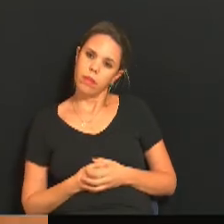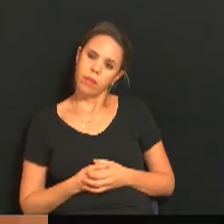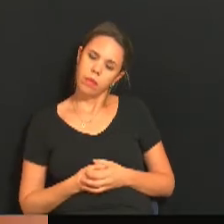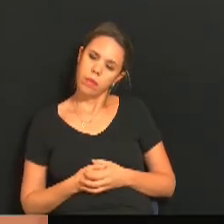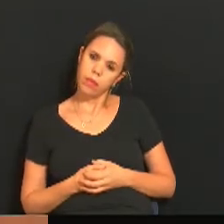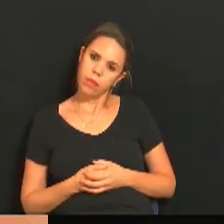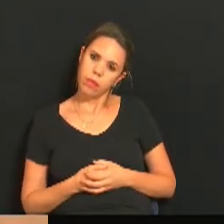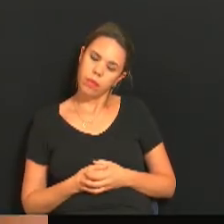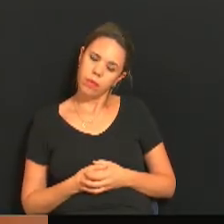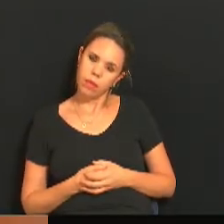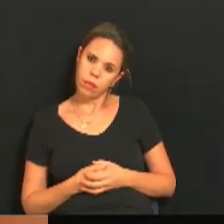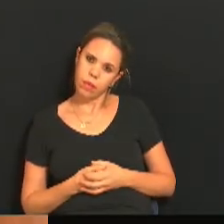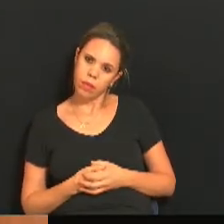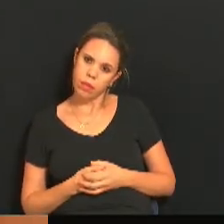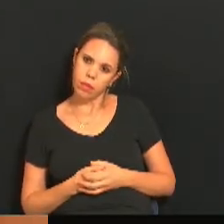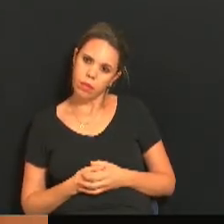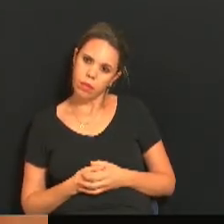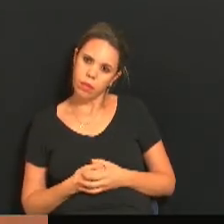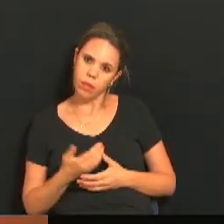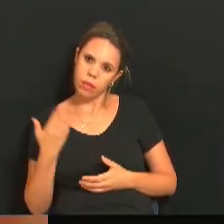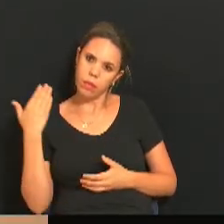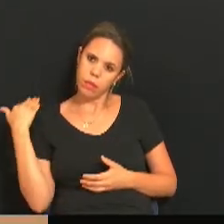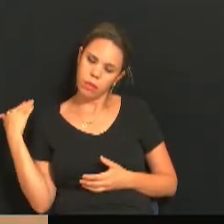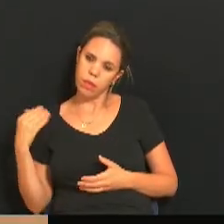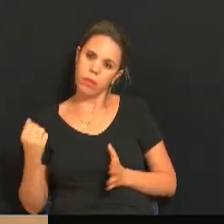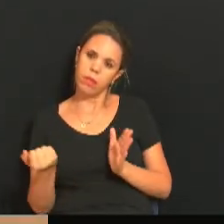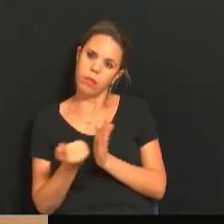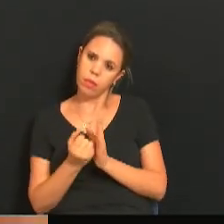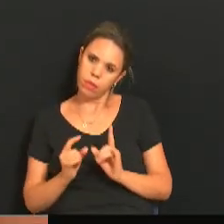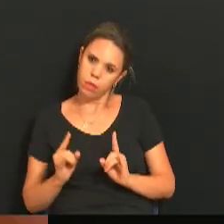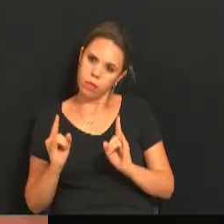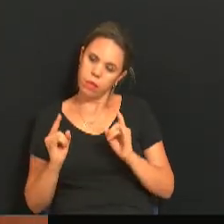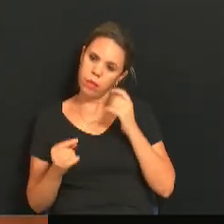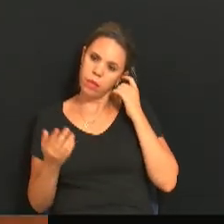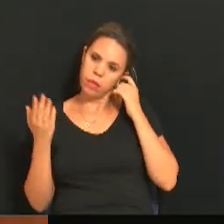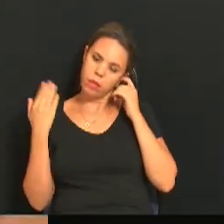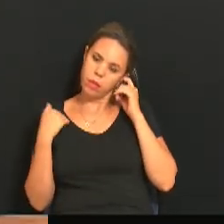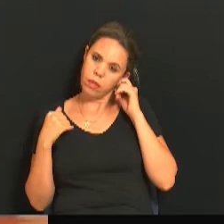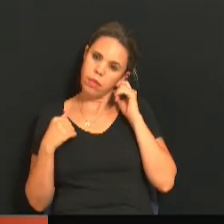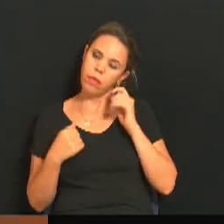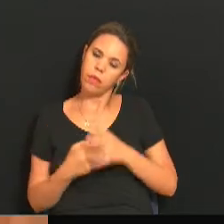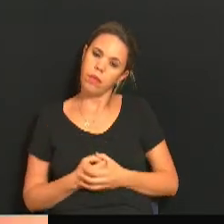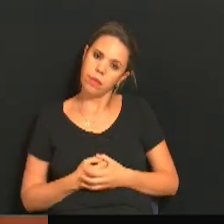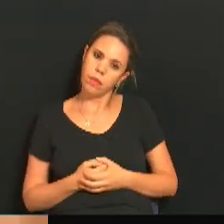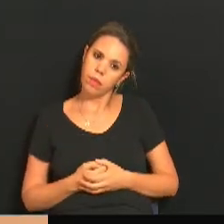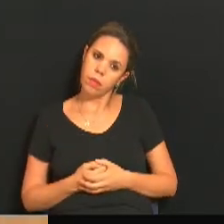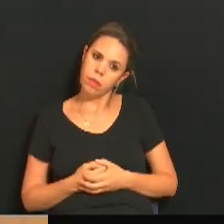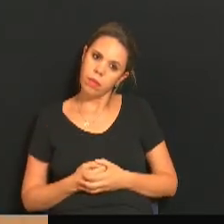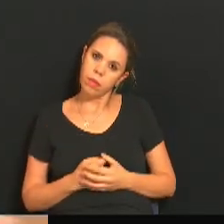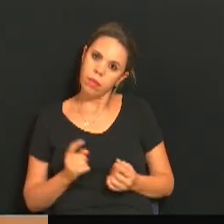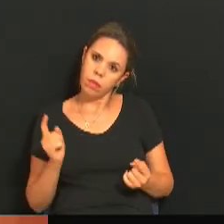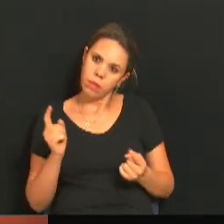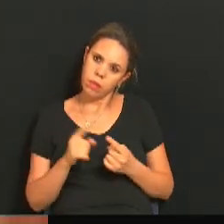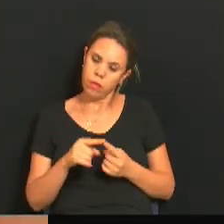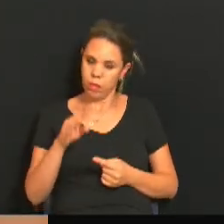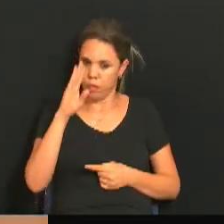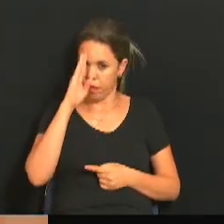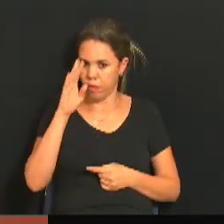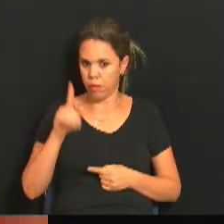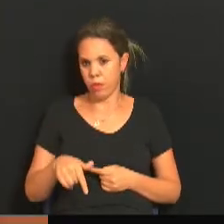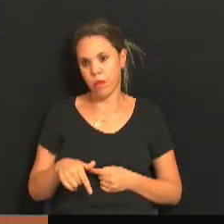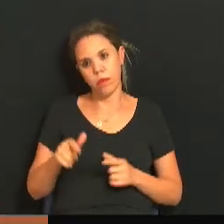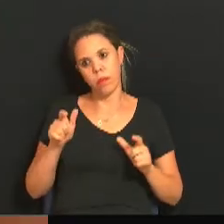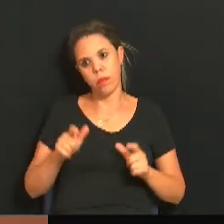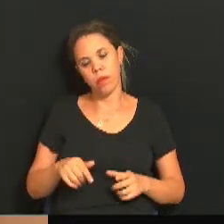eu sou e quando foi roubado inclusive porque a gente sabendo né da do Objetivo principal que era